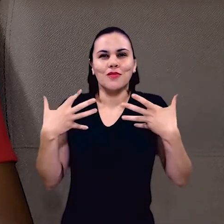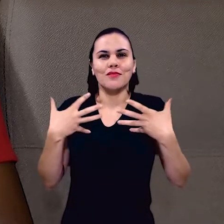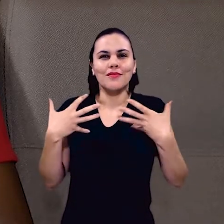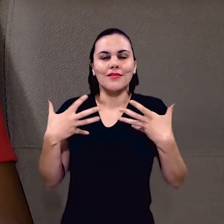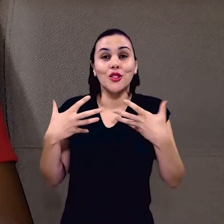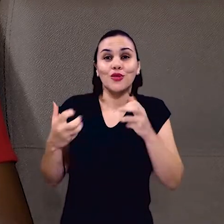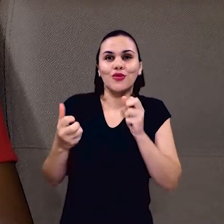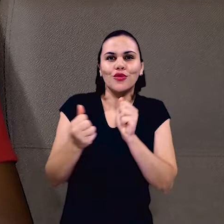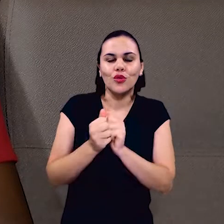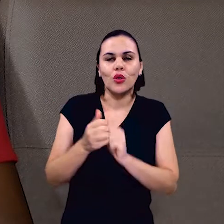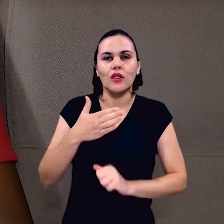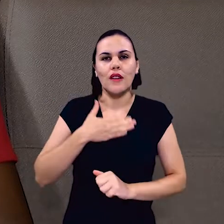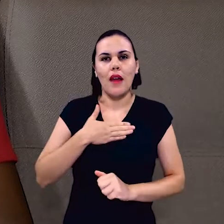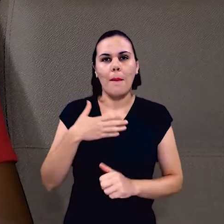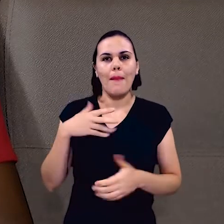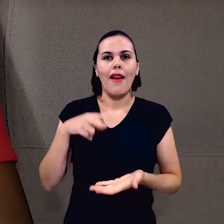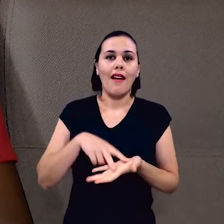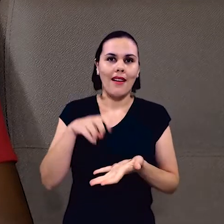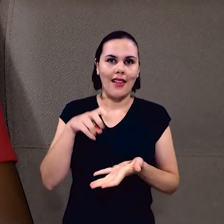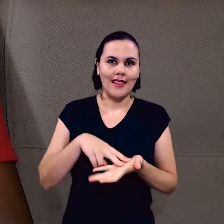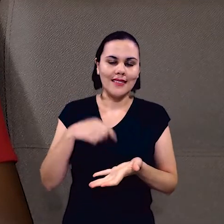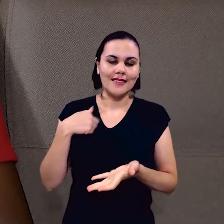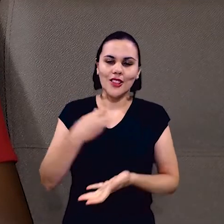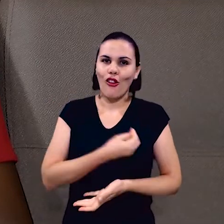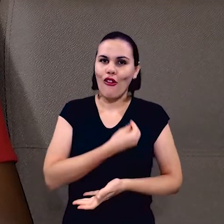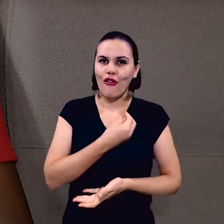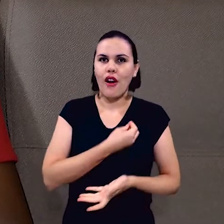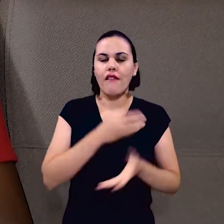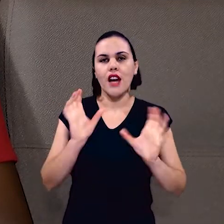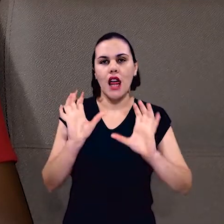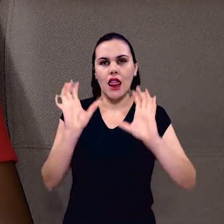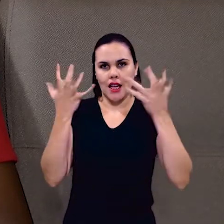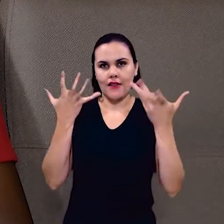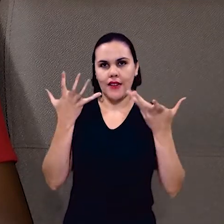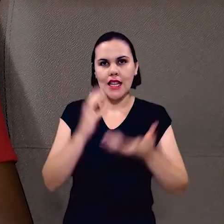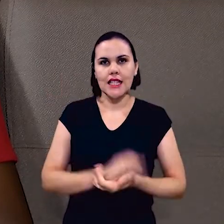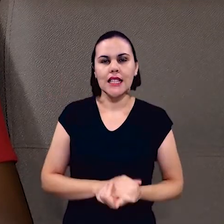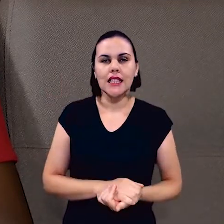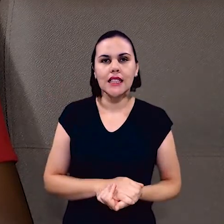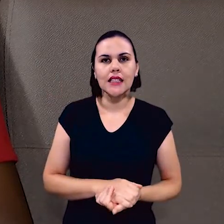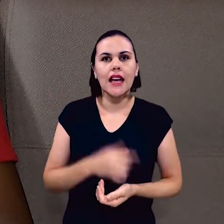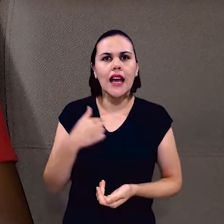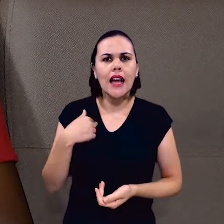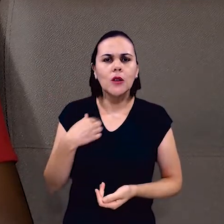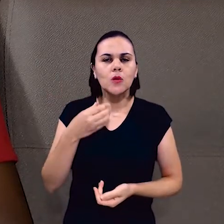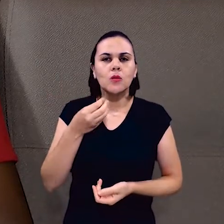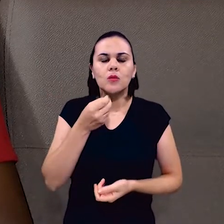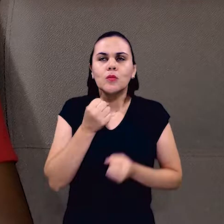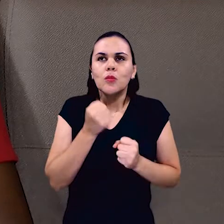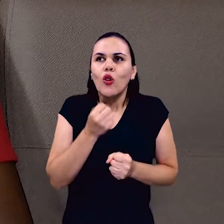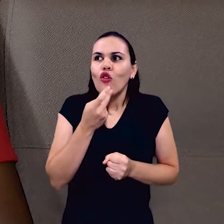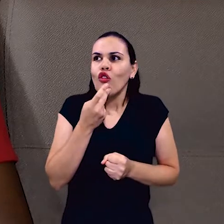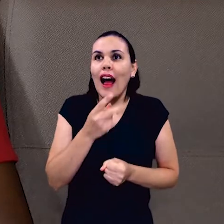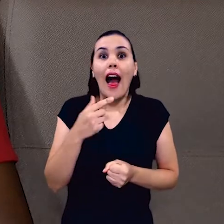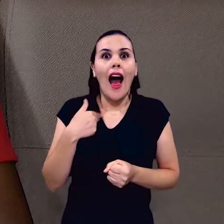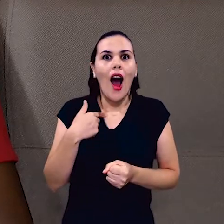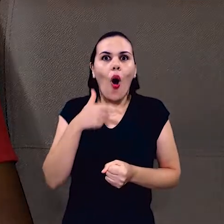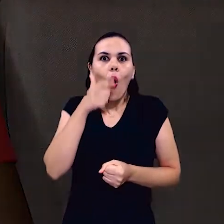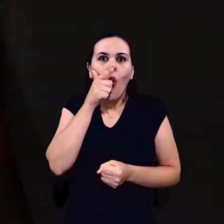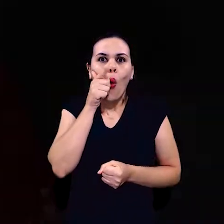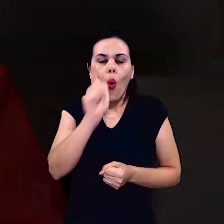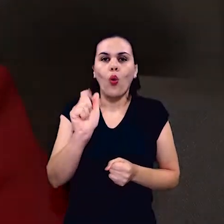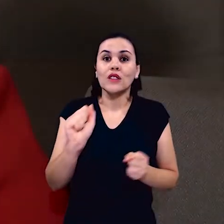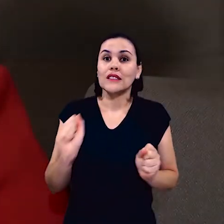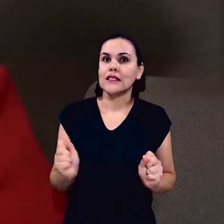momento da minha alegria que eu vivi na festa. Eu pude dizer, eu